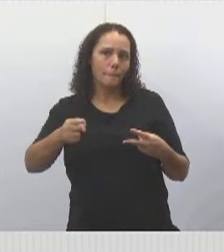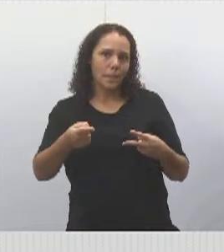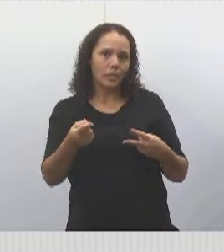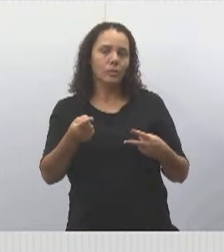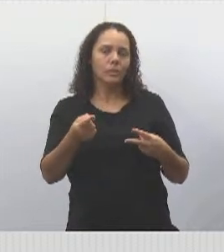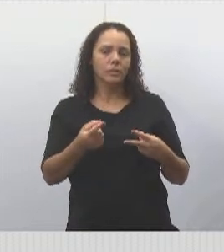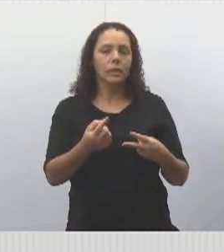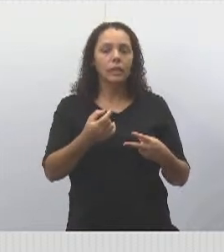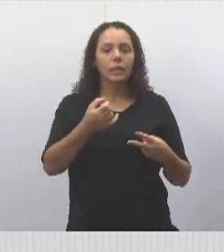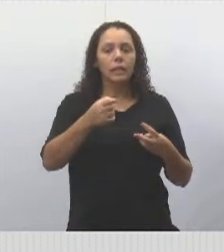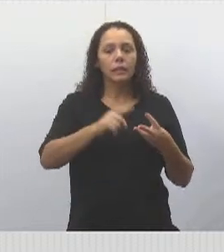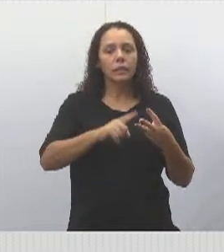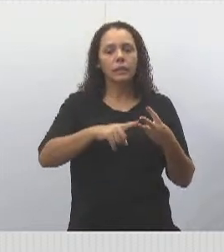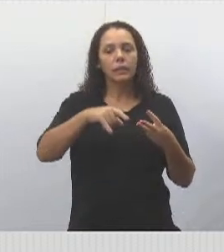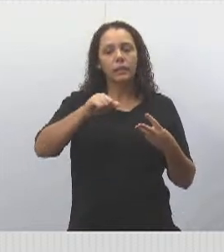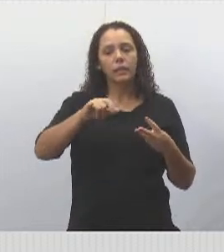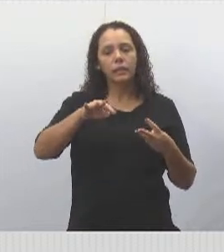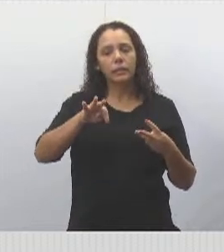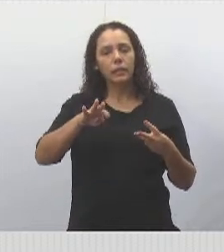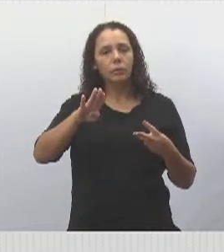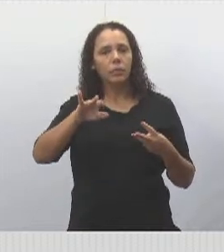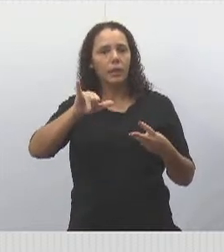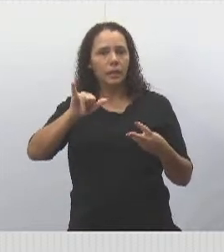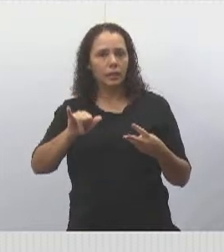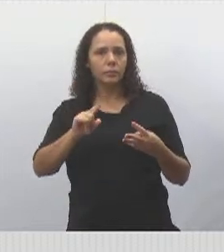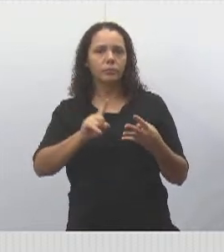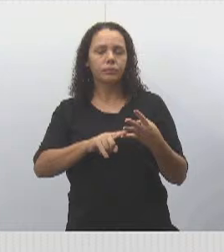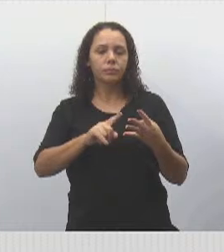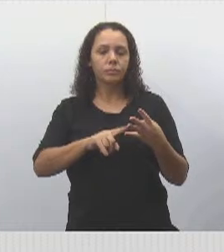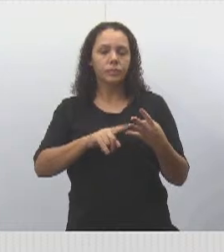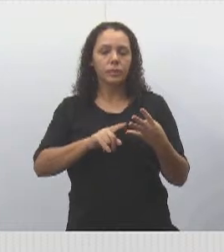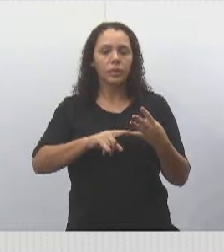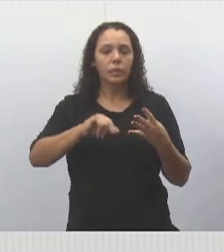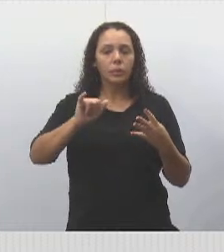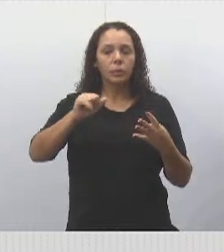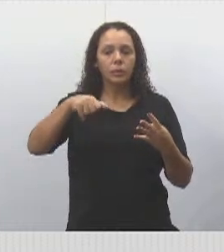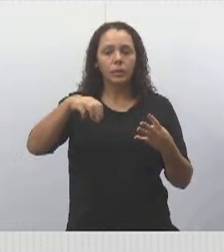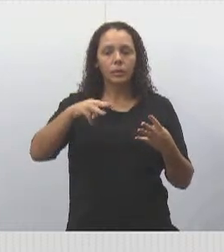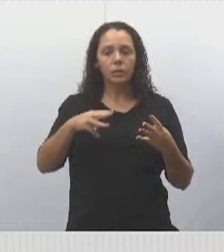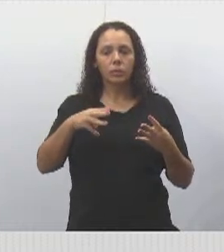O ITBI, 25 milhões, e o imposto de renda retido na fonte,